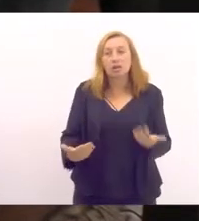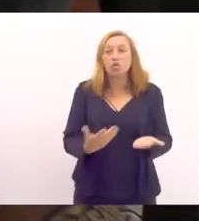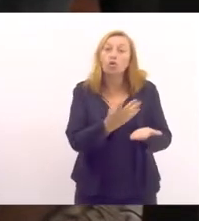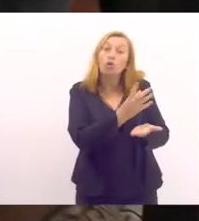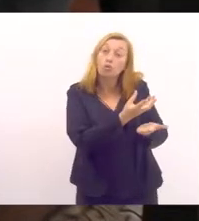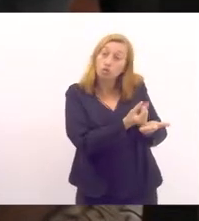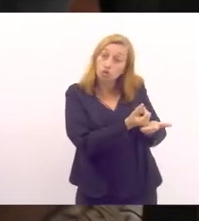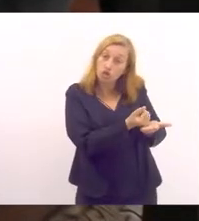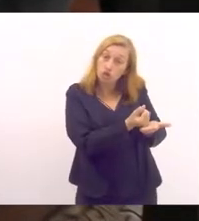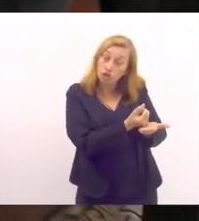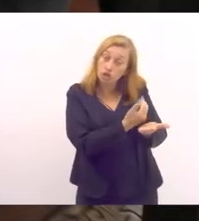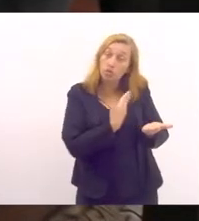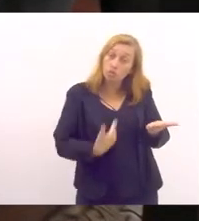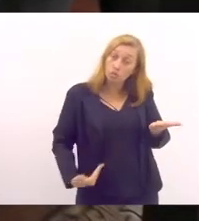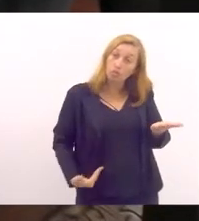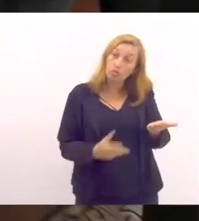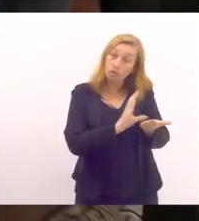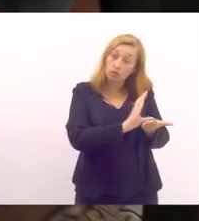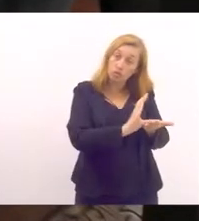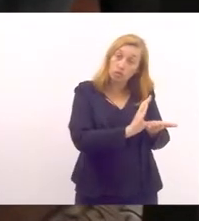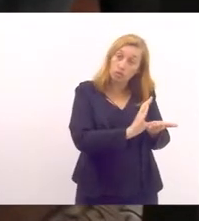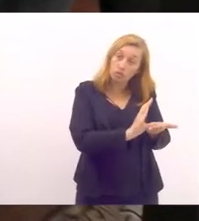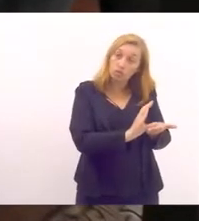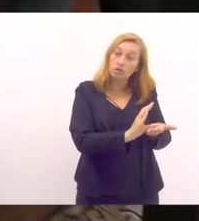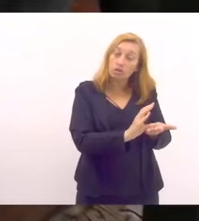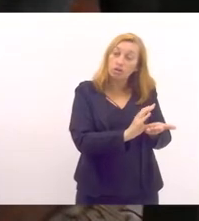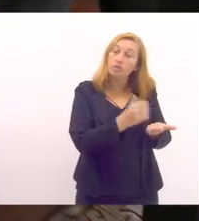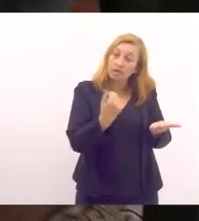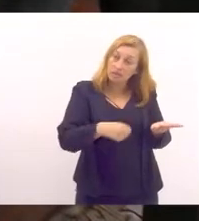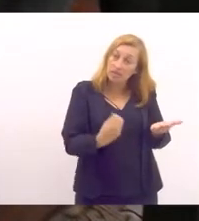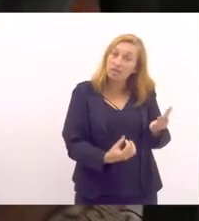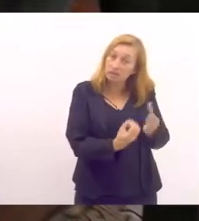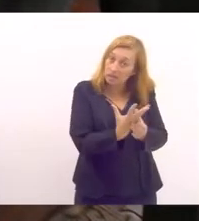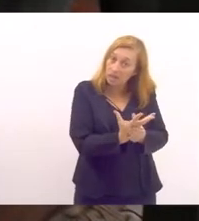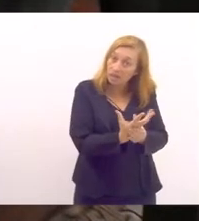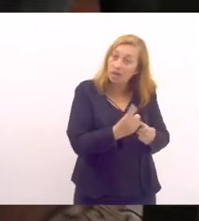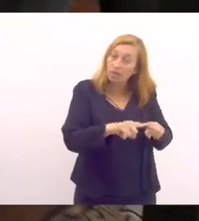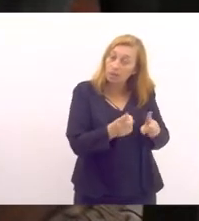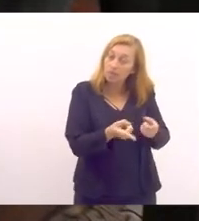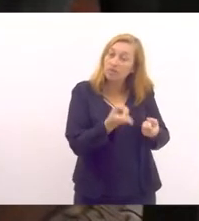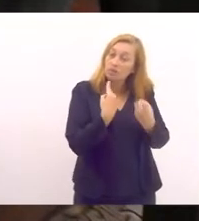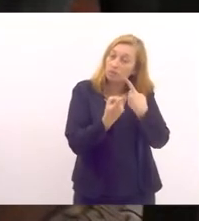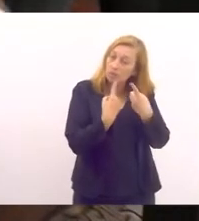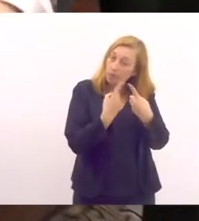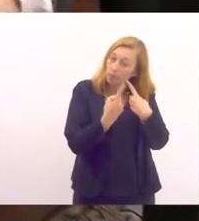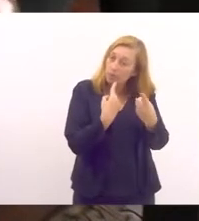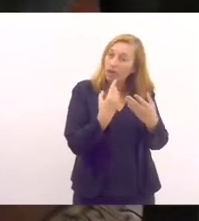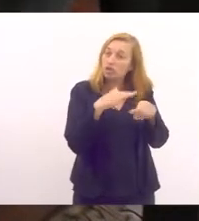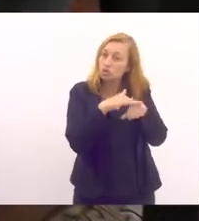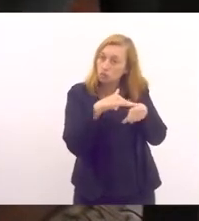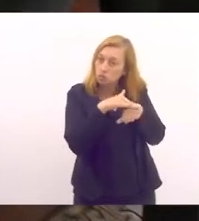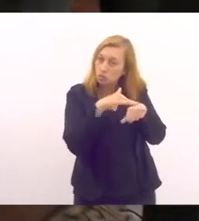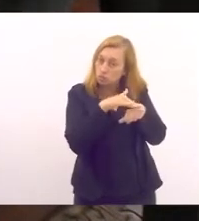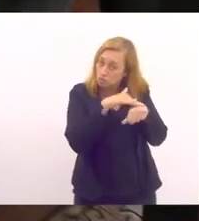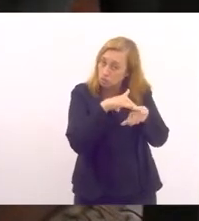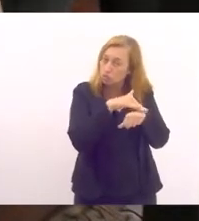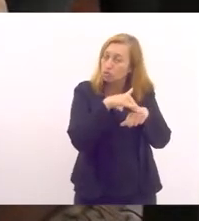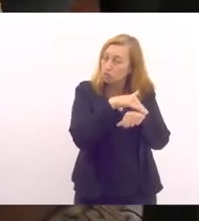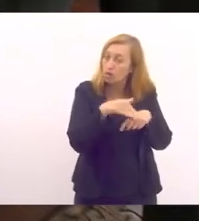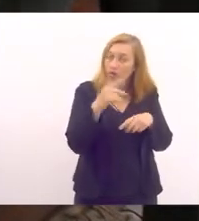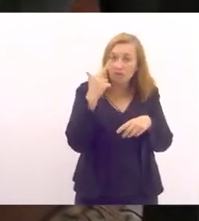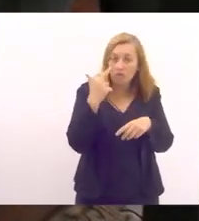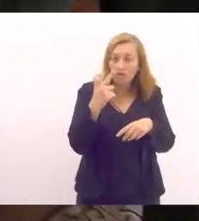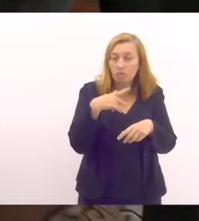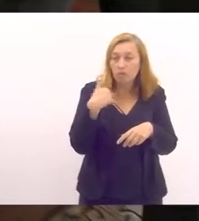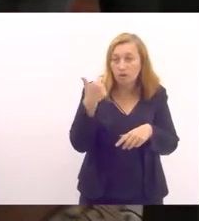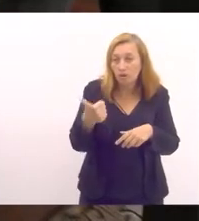eu concordo com a deputada, ele tem que ser criado. Só que precisa de bater um papo, né? Vamos fazer um arrazoado, né, cara?